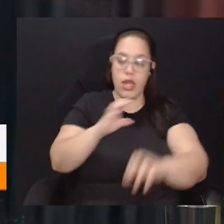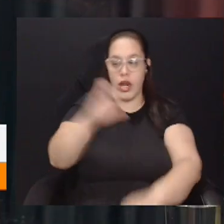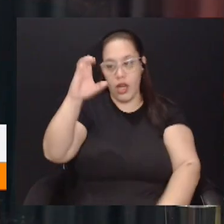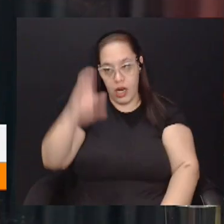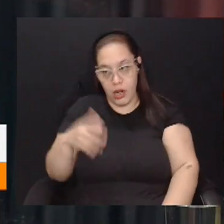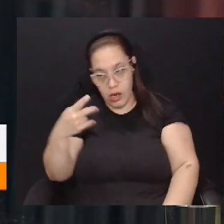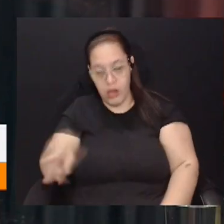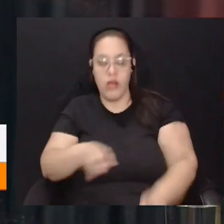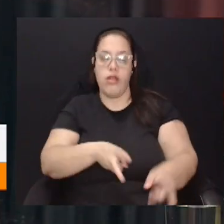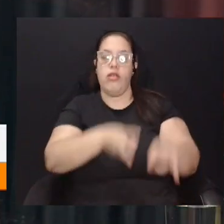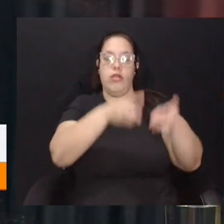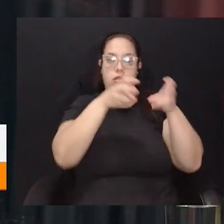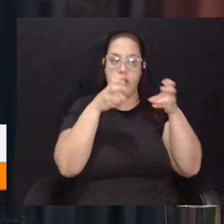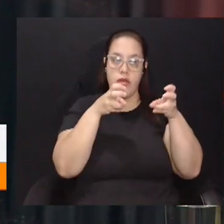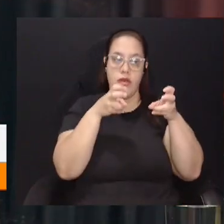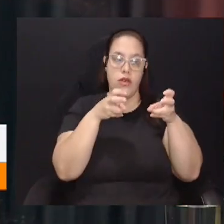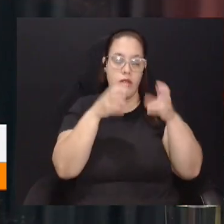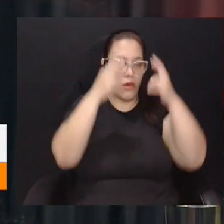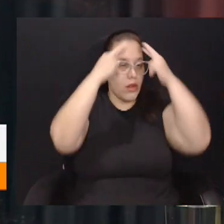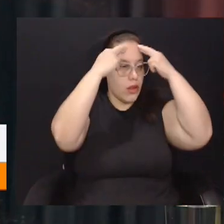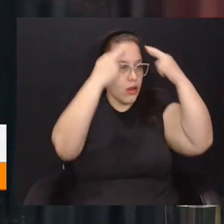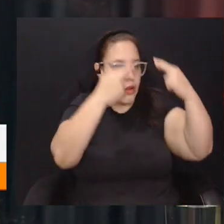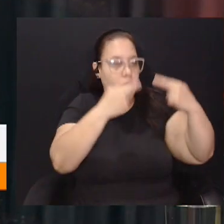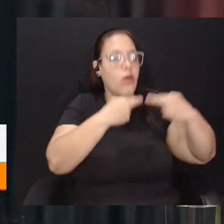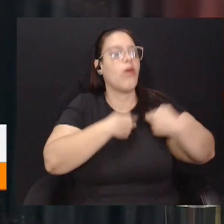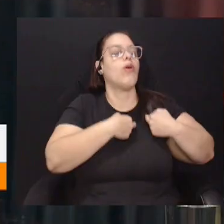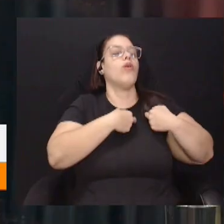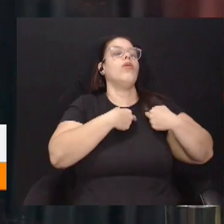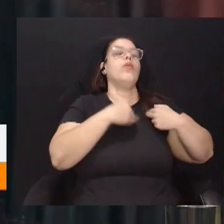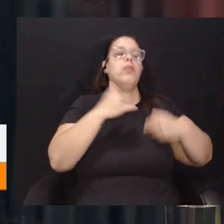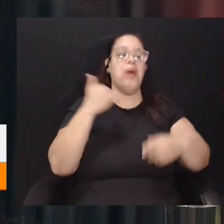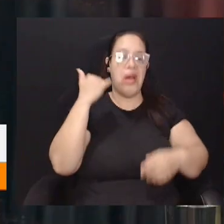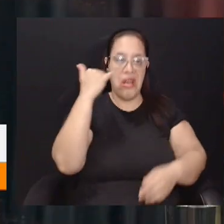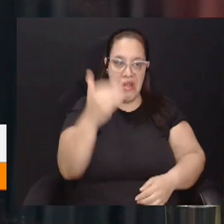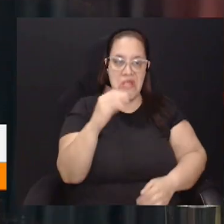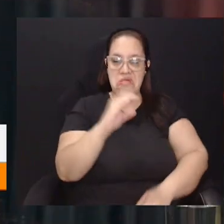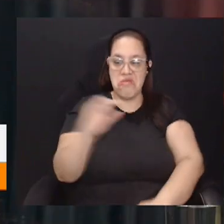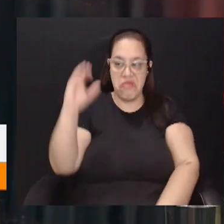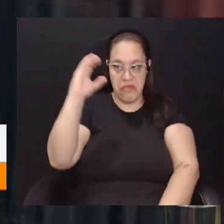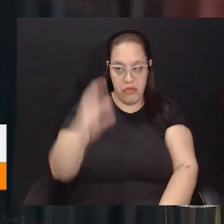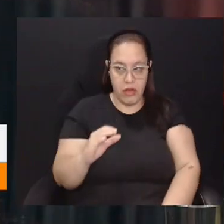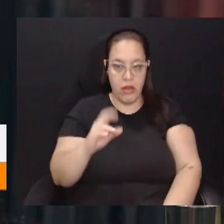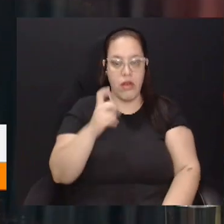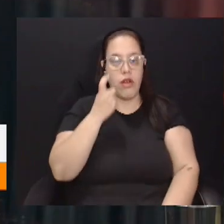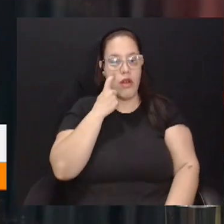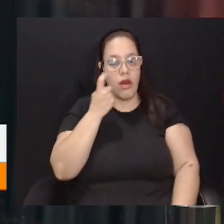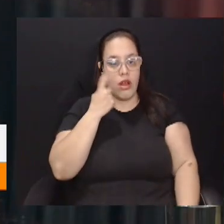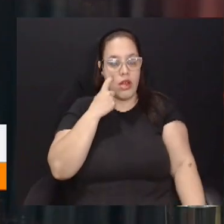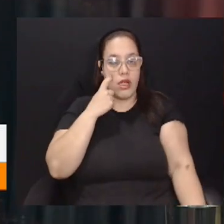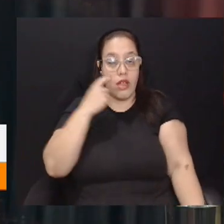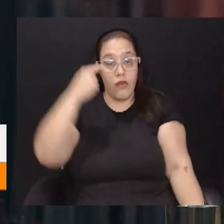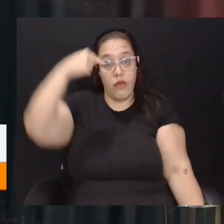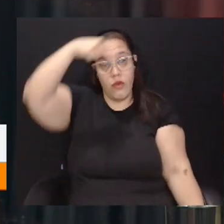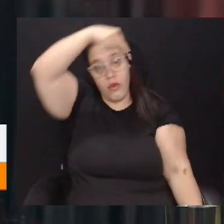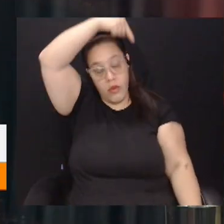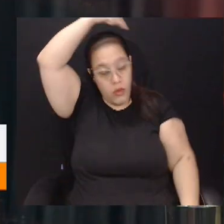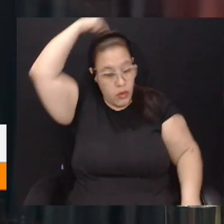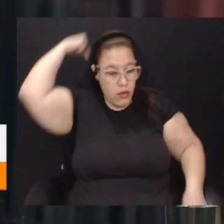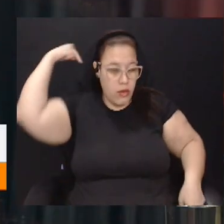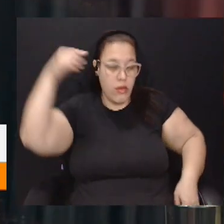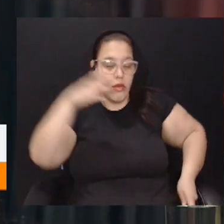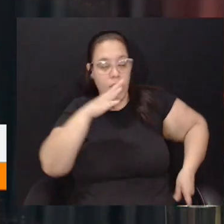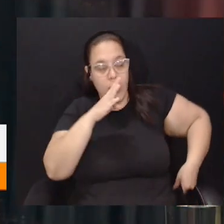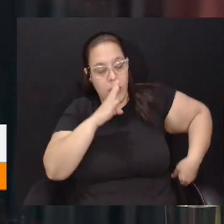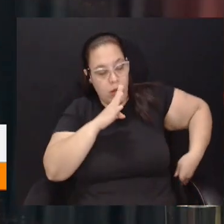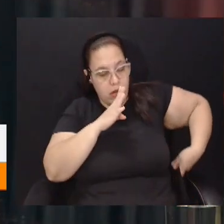percebemos esse respeito maior, né, entre os católicos na sexta-feira, esse silêncio, esse cuidado,